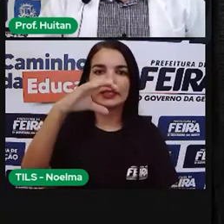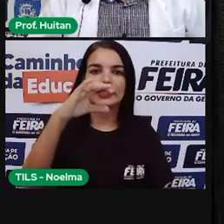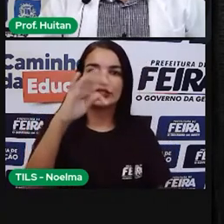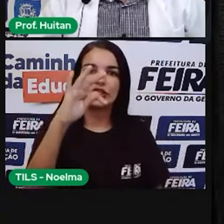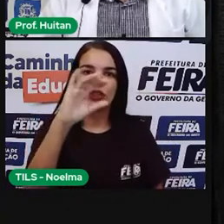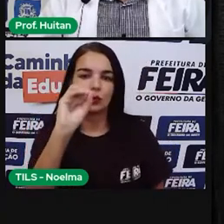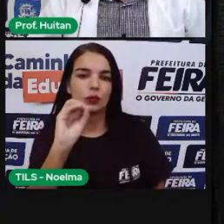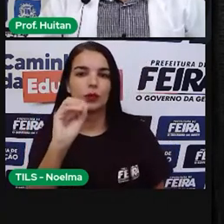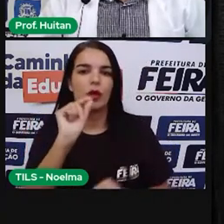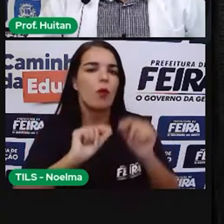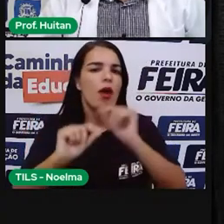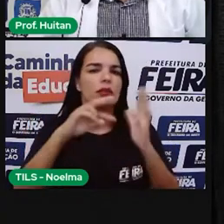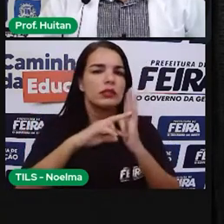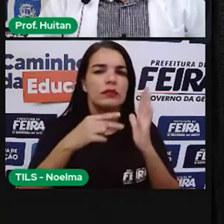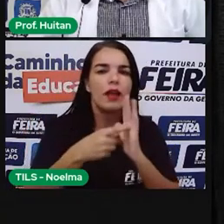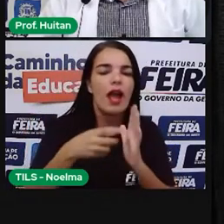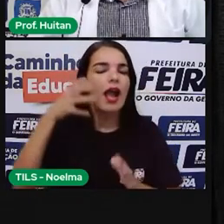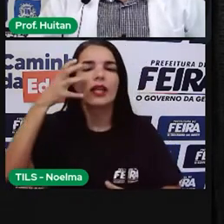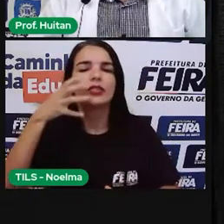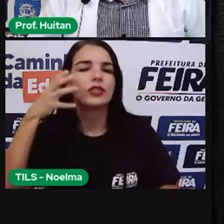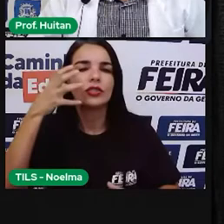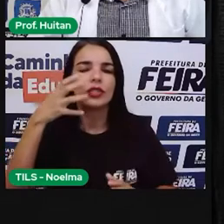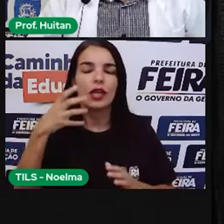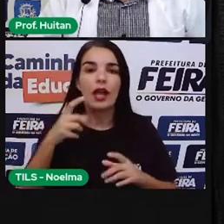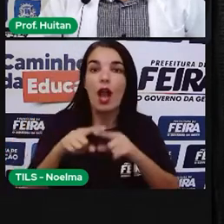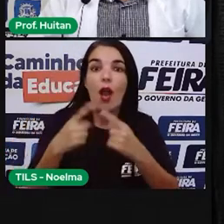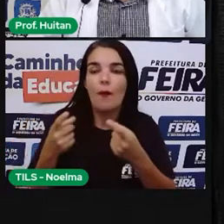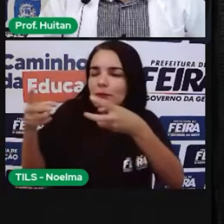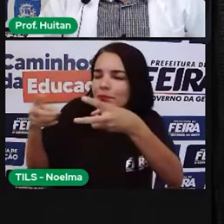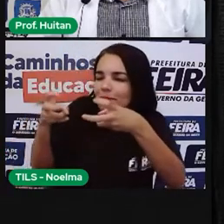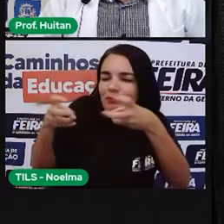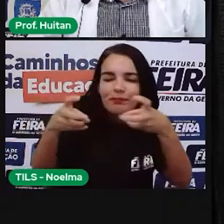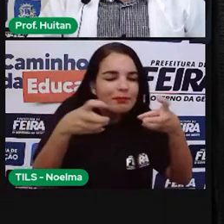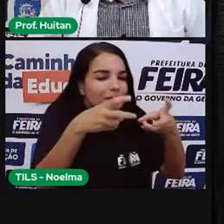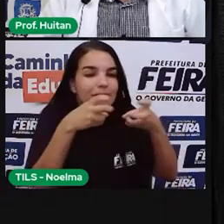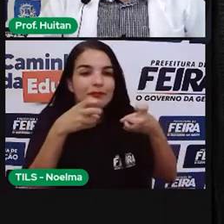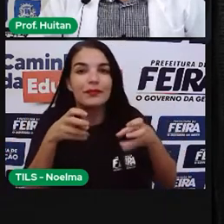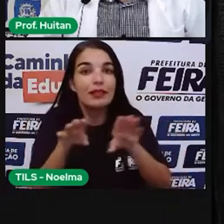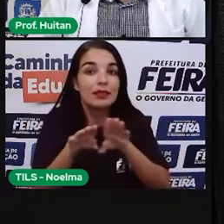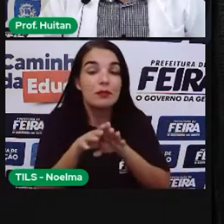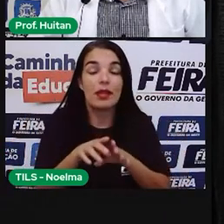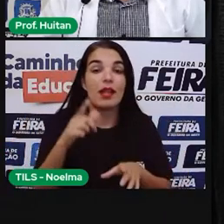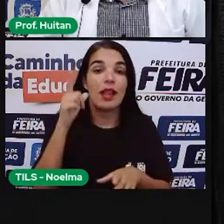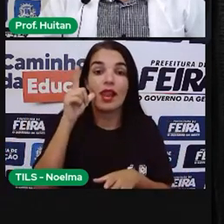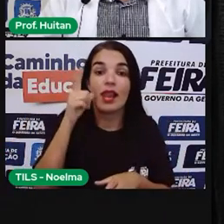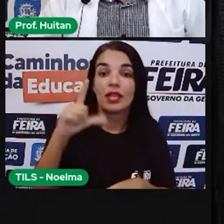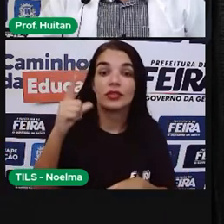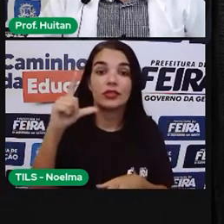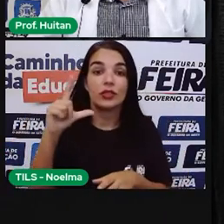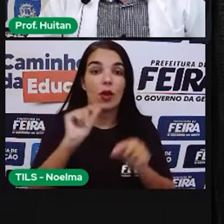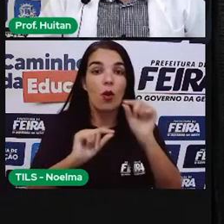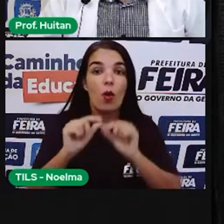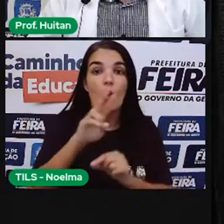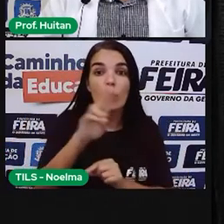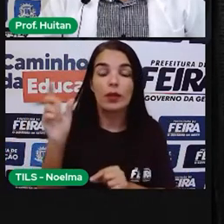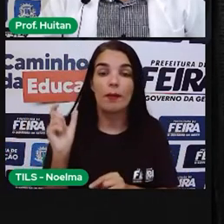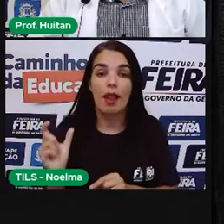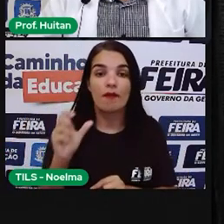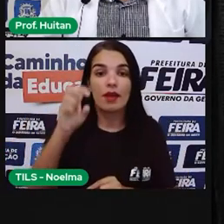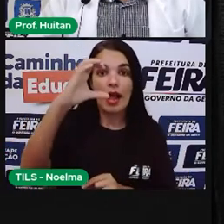significa cantiga ou encantamento, que também pode ser do latim outra palavra, canere, que